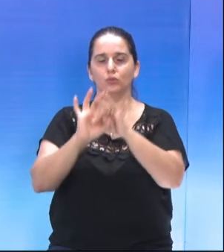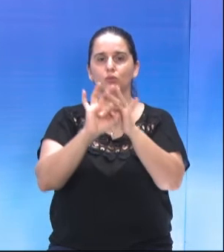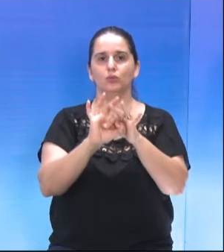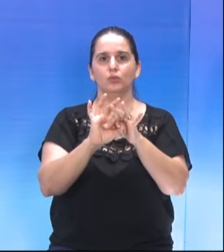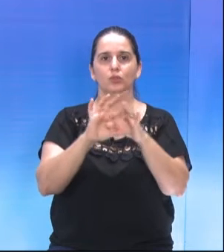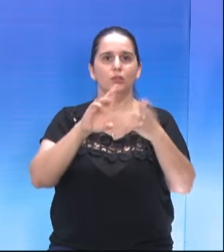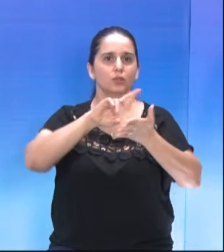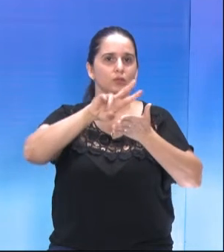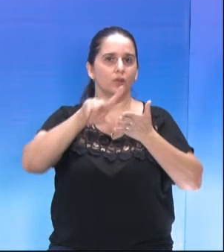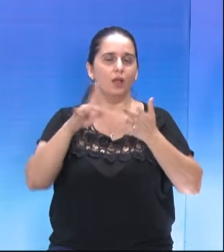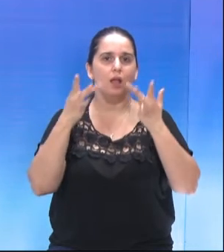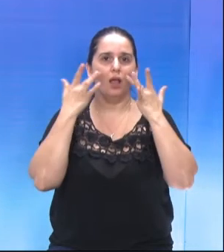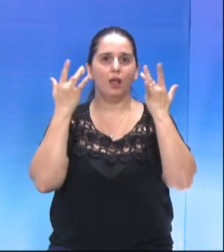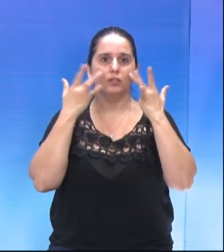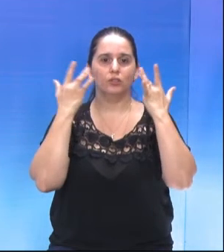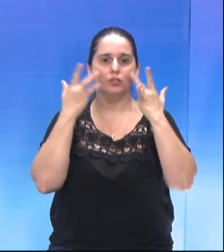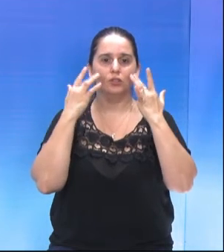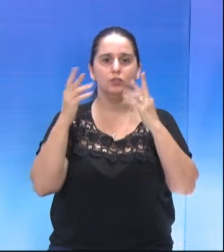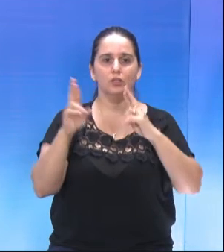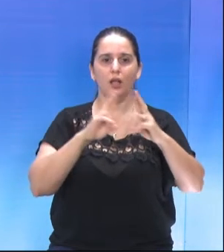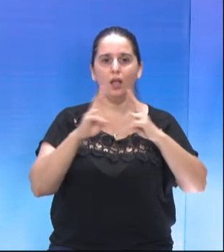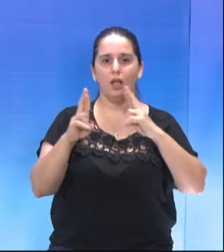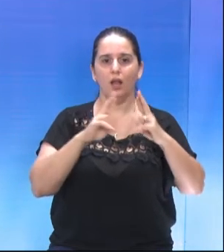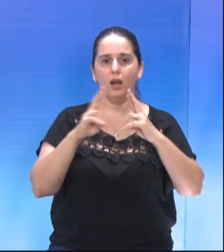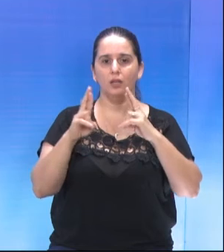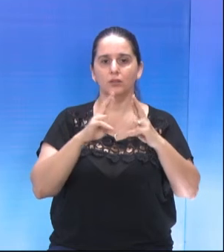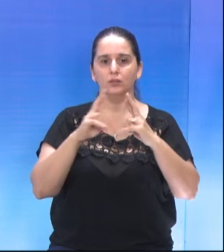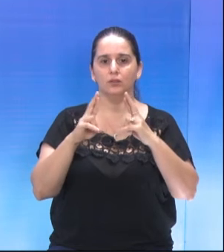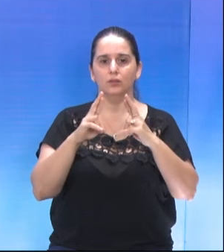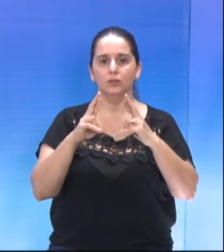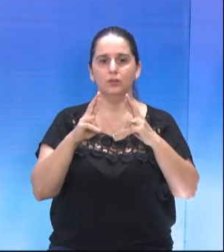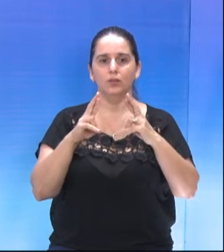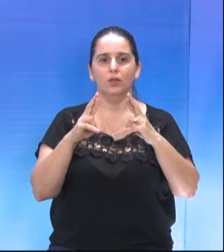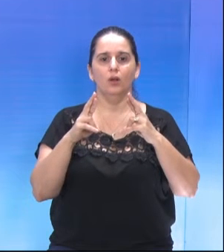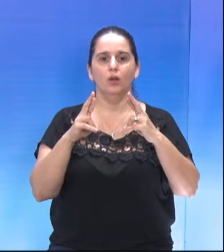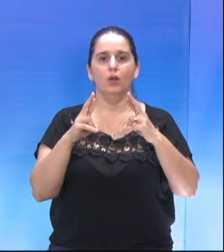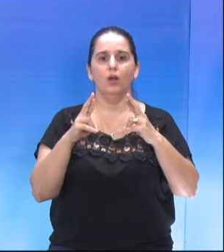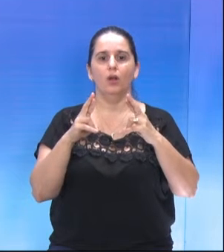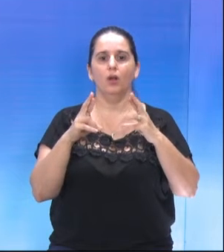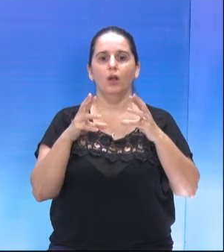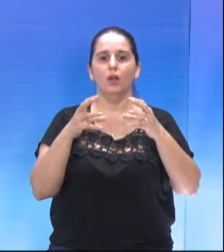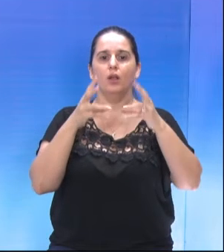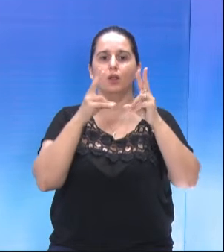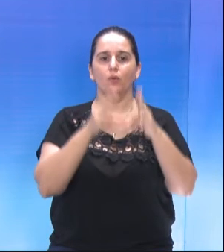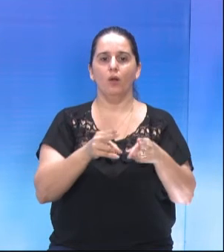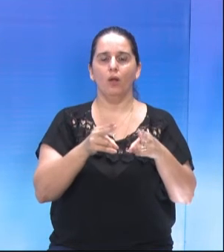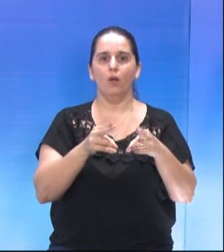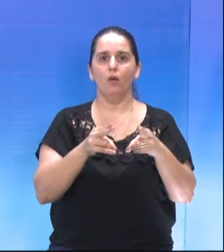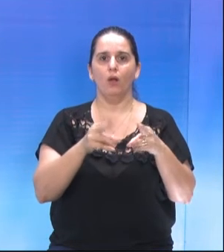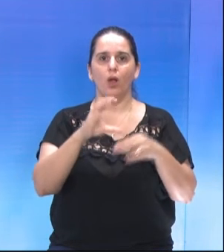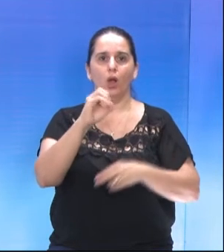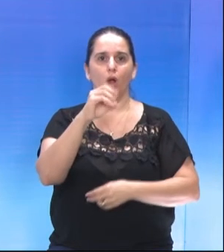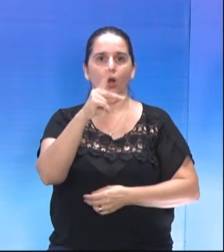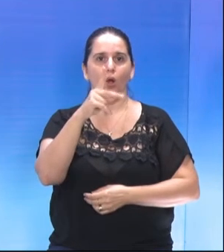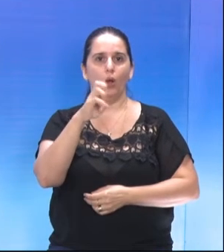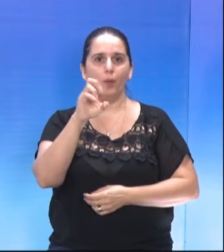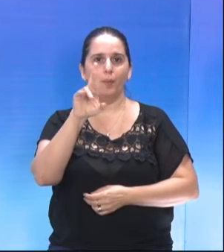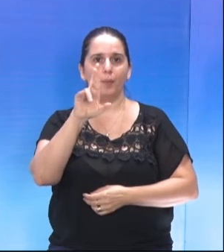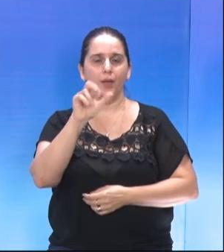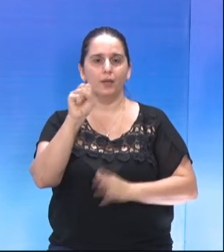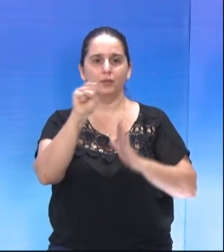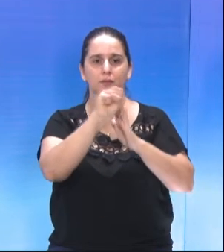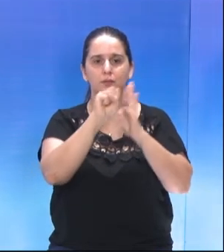vertentes artísticas. A questão dele relaciona com o grupo em relação à ópera do século XIX. No